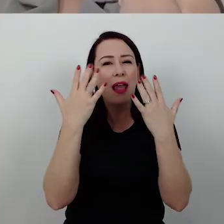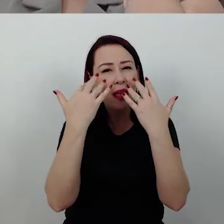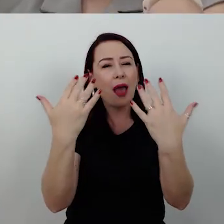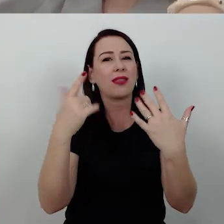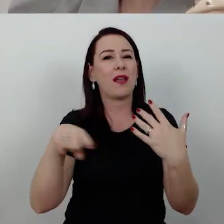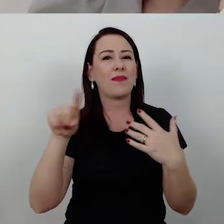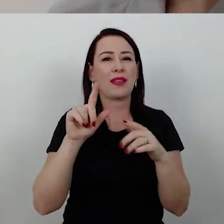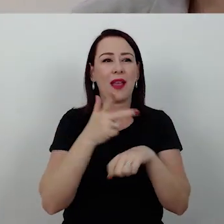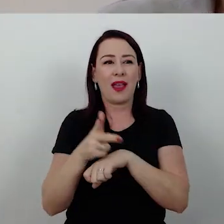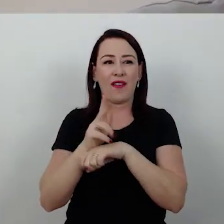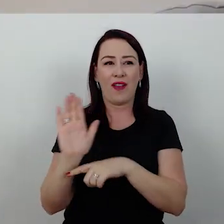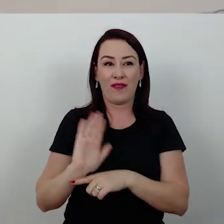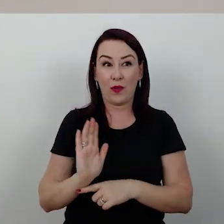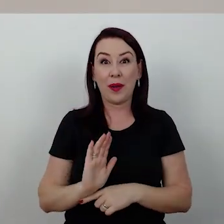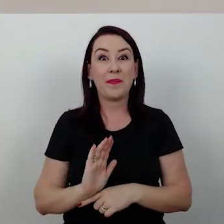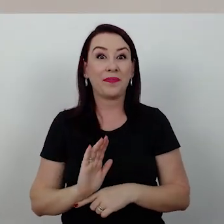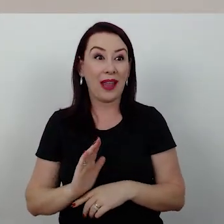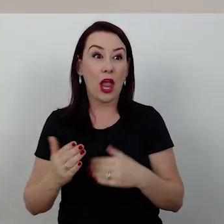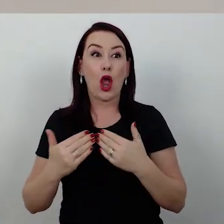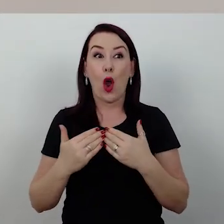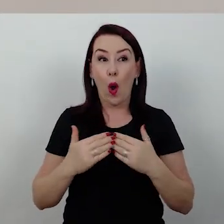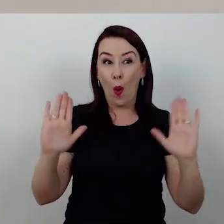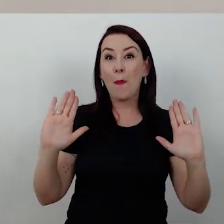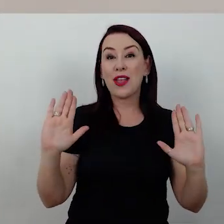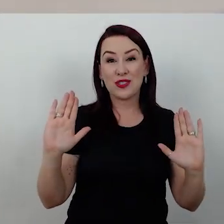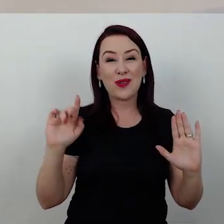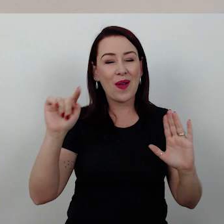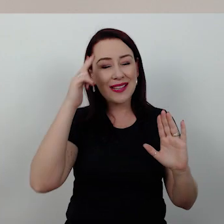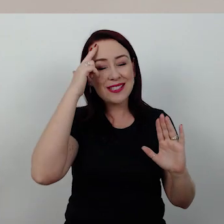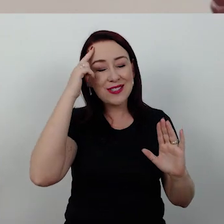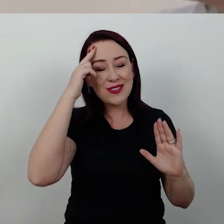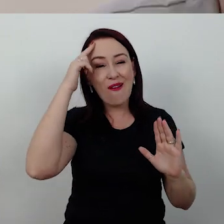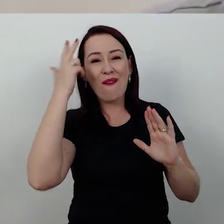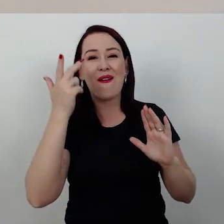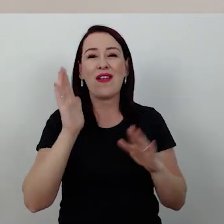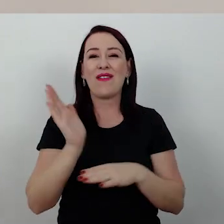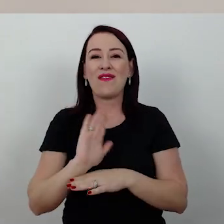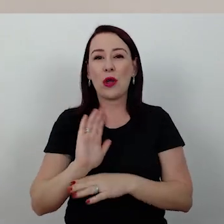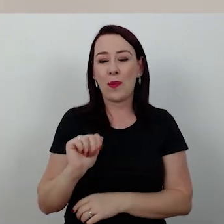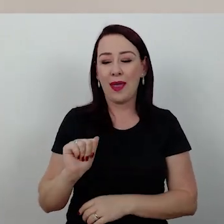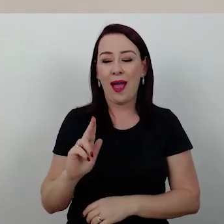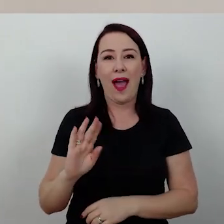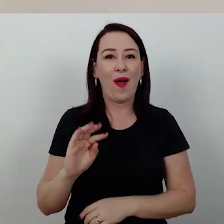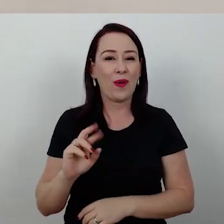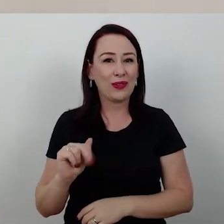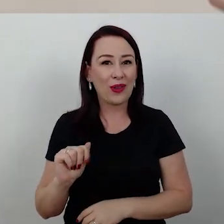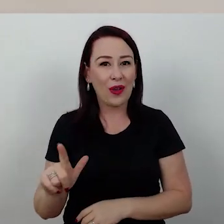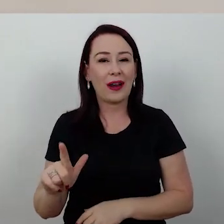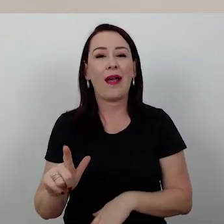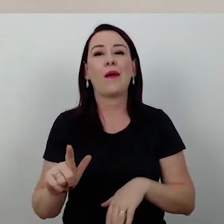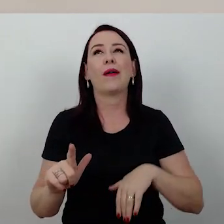tal. E aí a gente começa com a produtora fazendo, né, com esse sonho, né, de fazer filme autoral. E aí cai